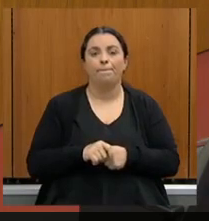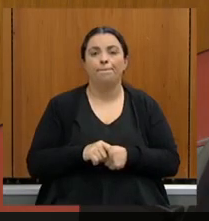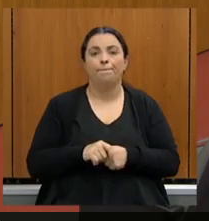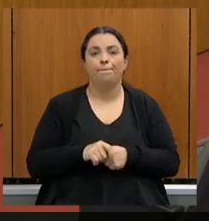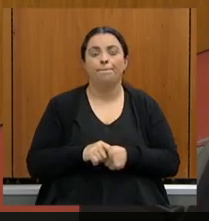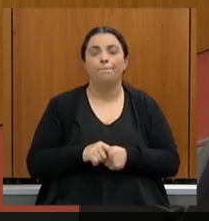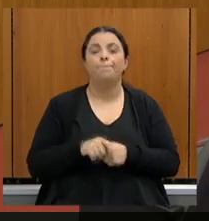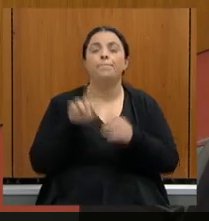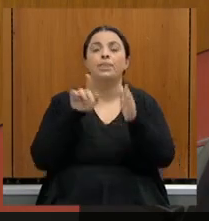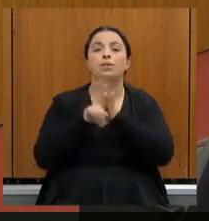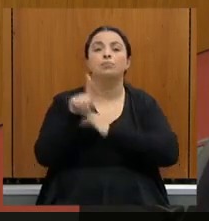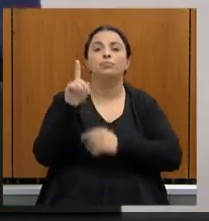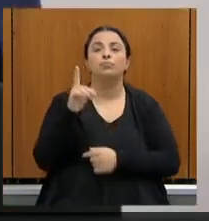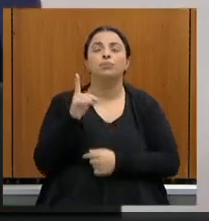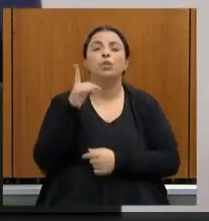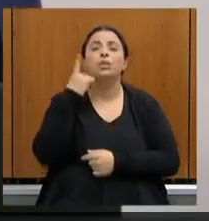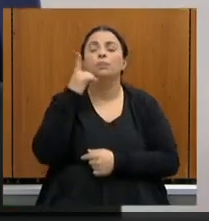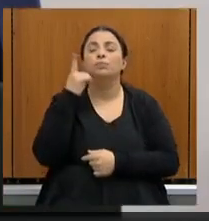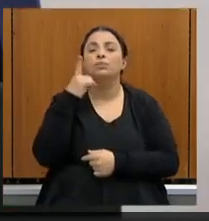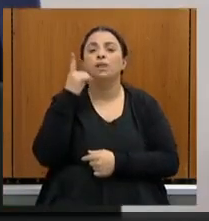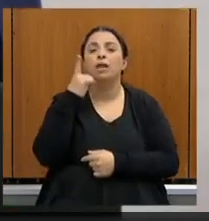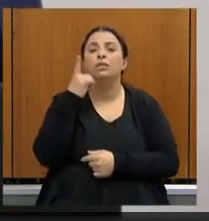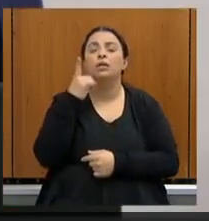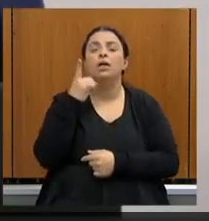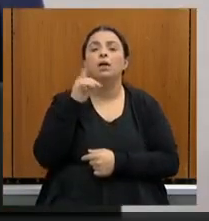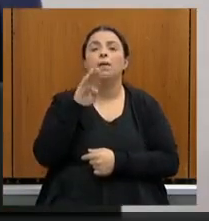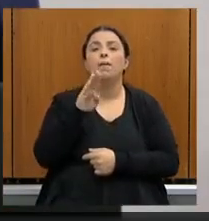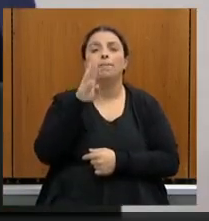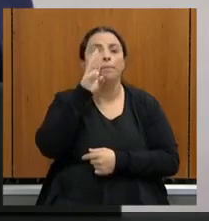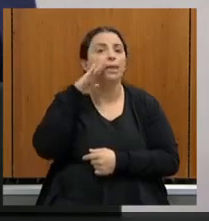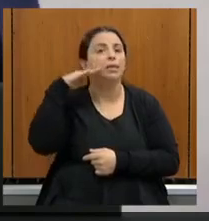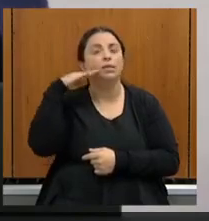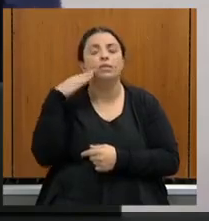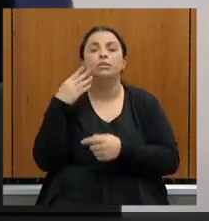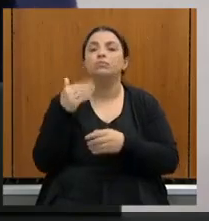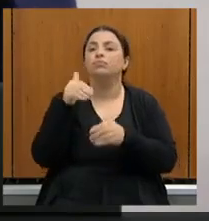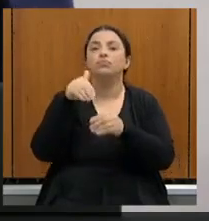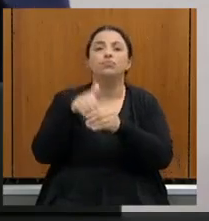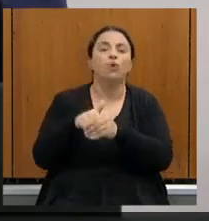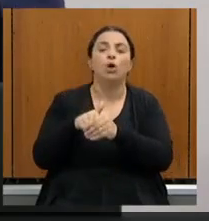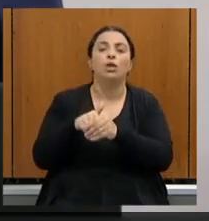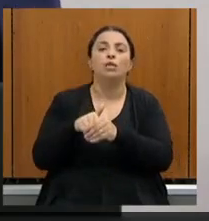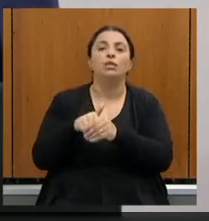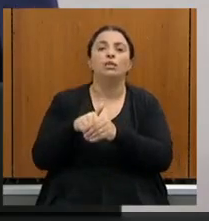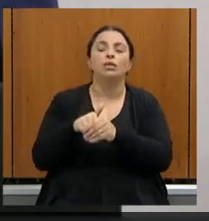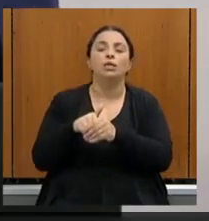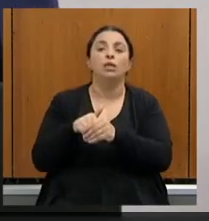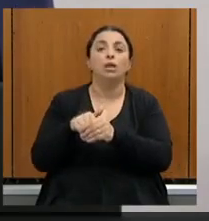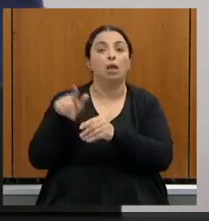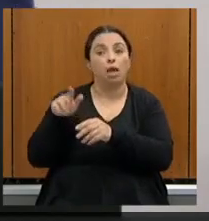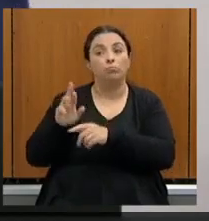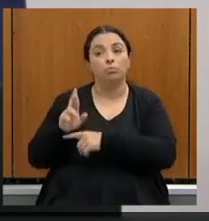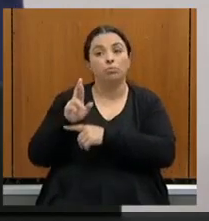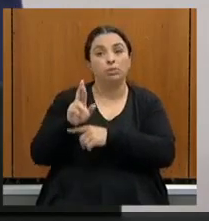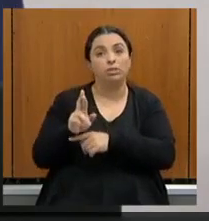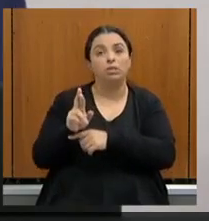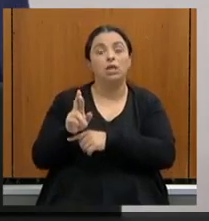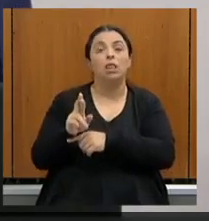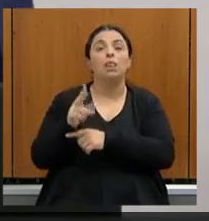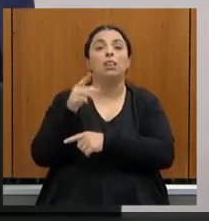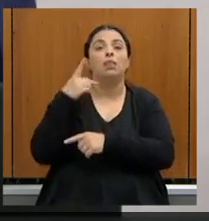consulto também como vota a deputada Beatriz Serqueira neste ato substituindo aqui o deputado